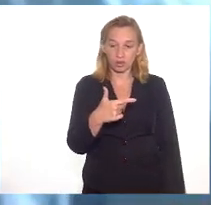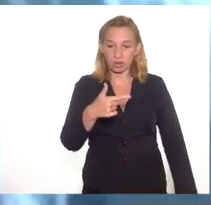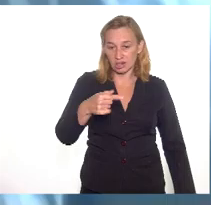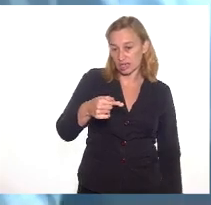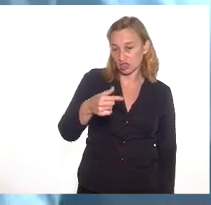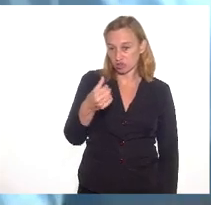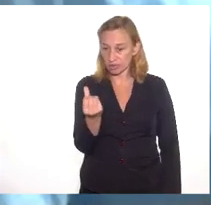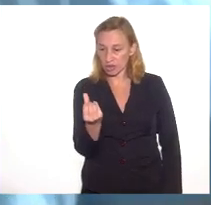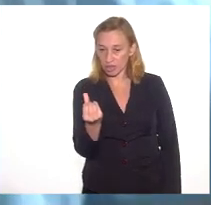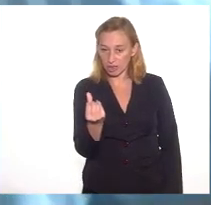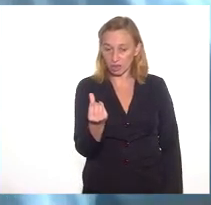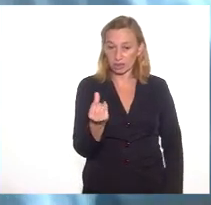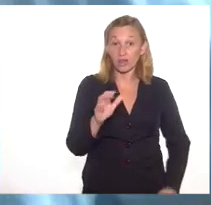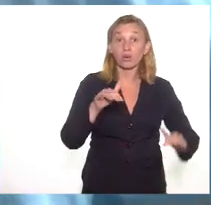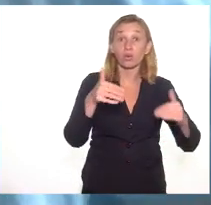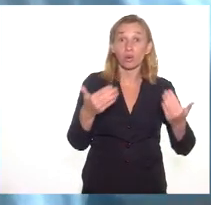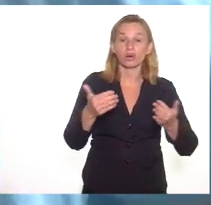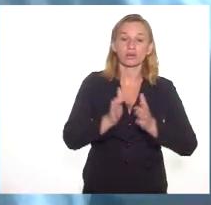9276, da qual...